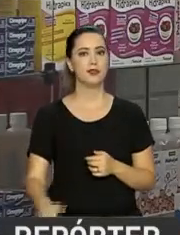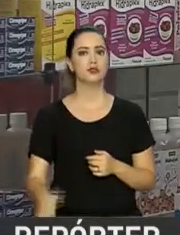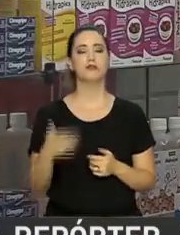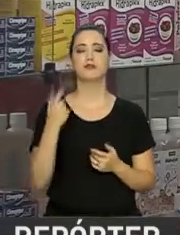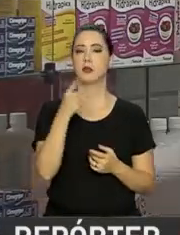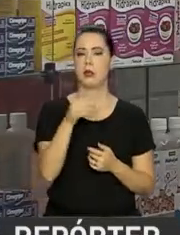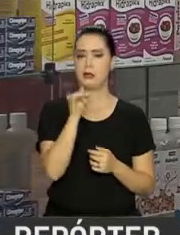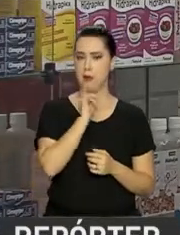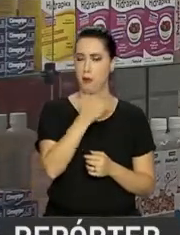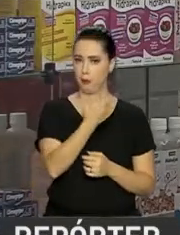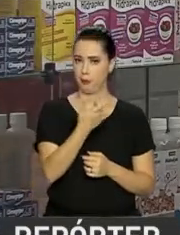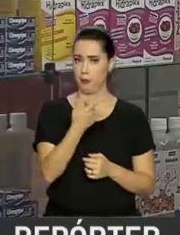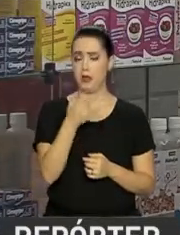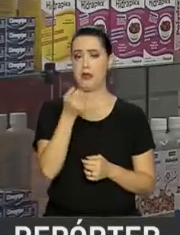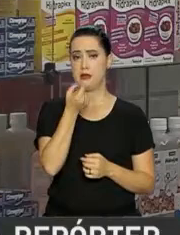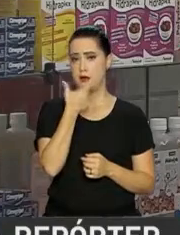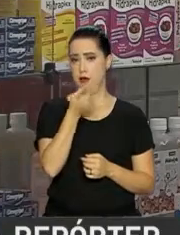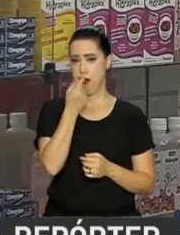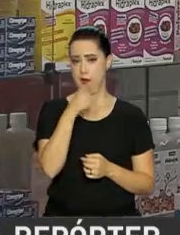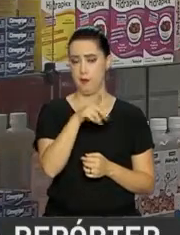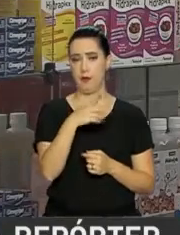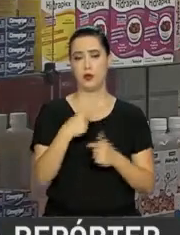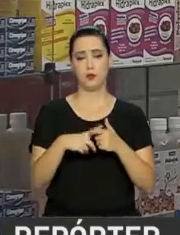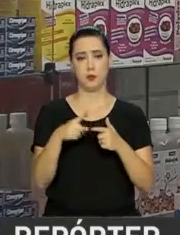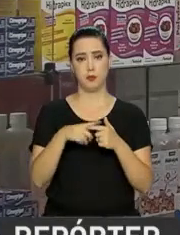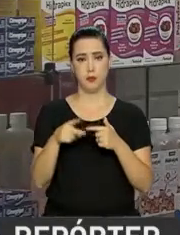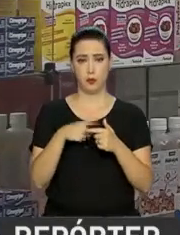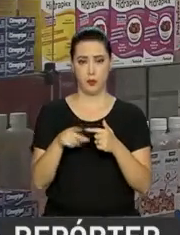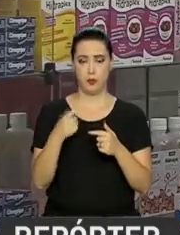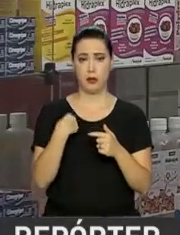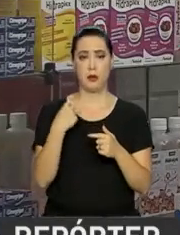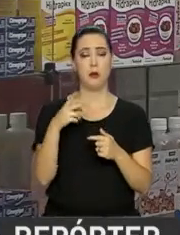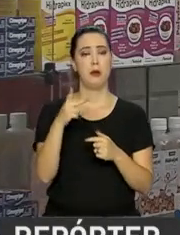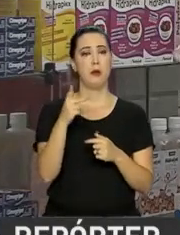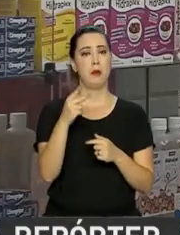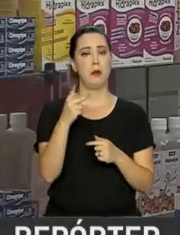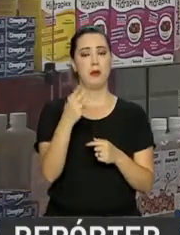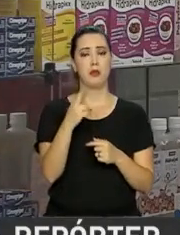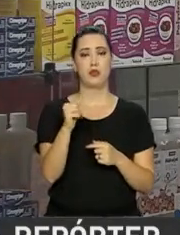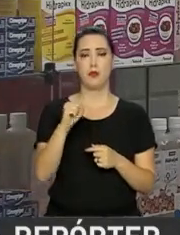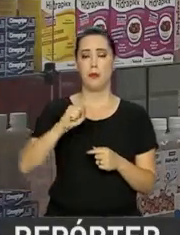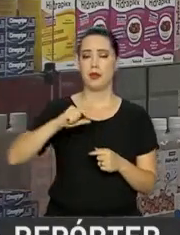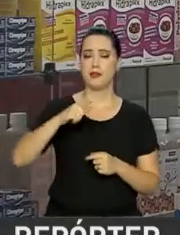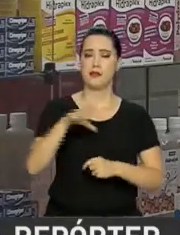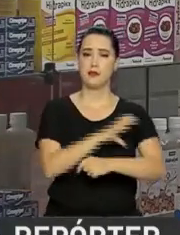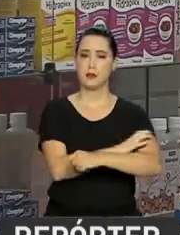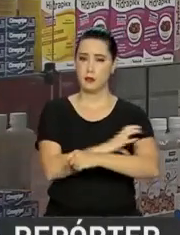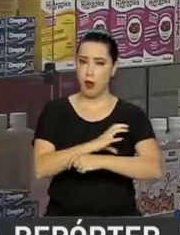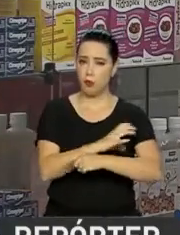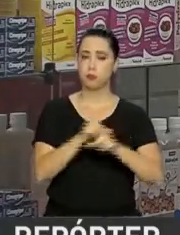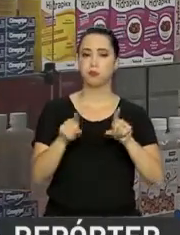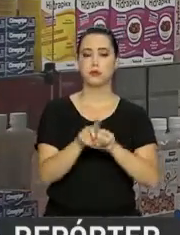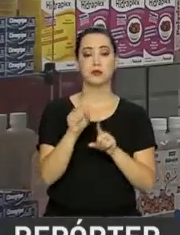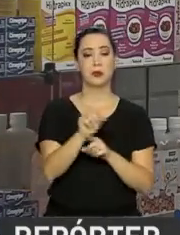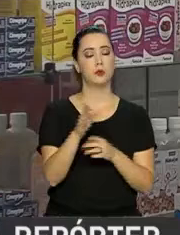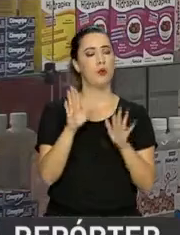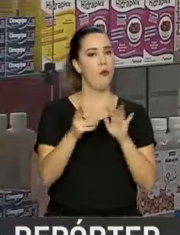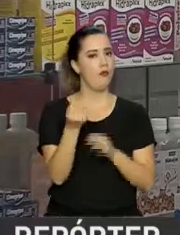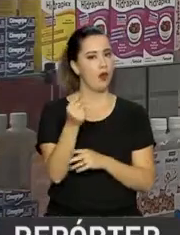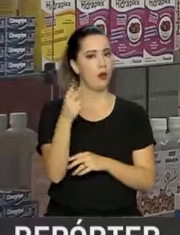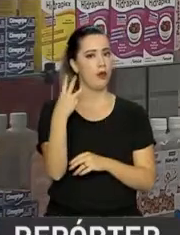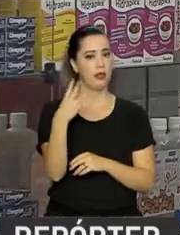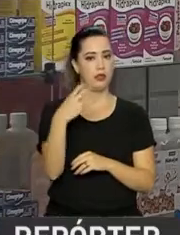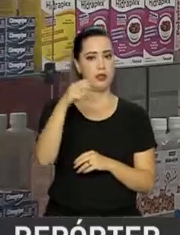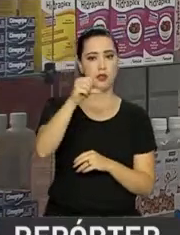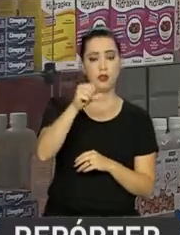esse medicamento para tratamento de hipertensão ele custa em média trinta e nove reais e cinquenta e cinco